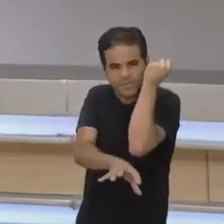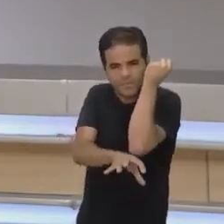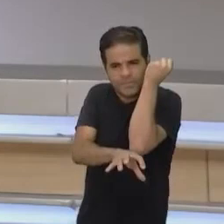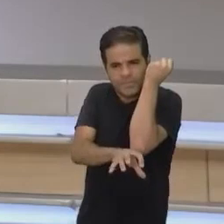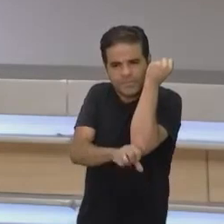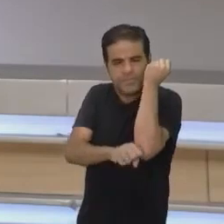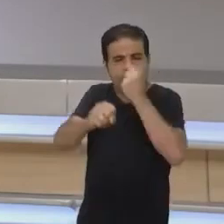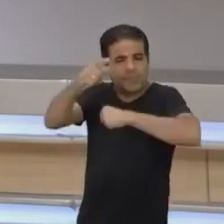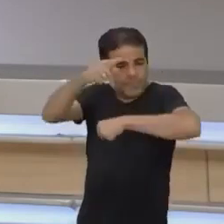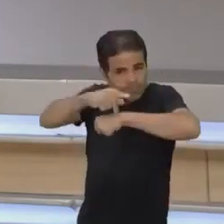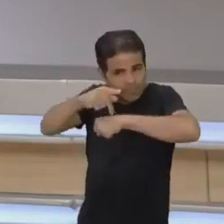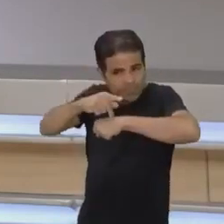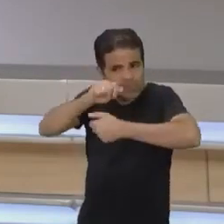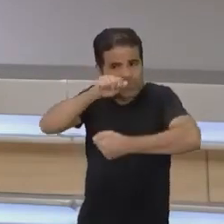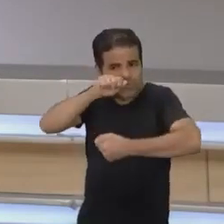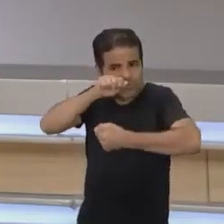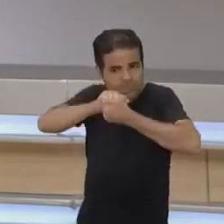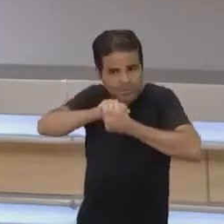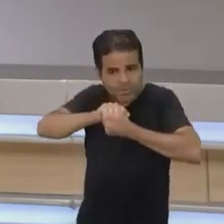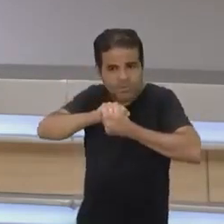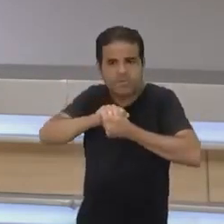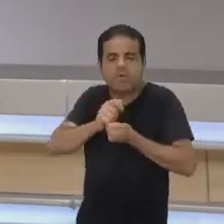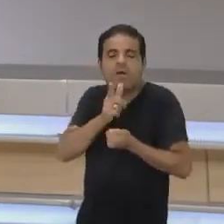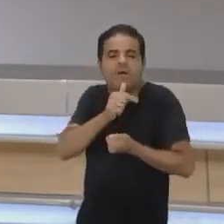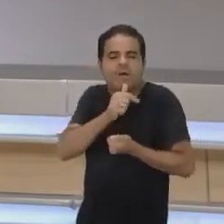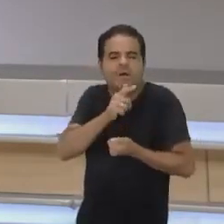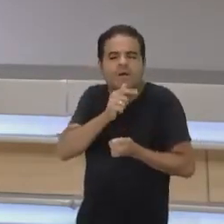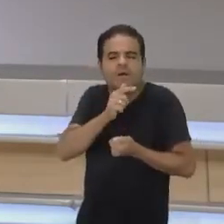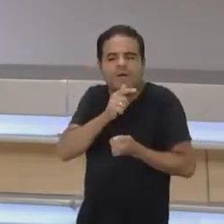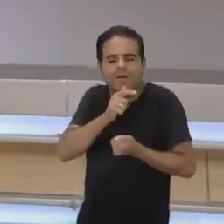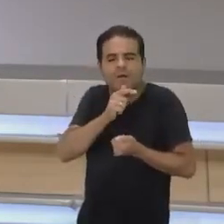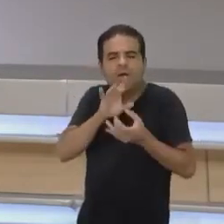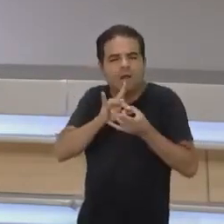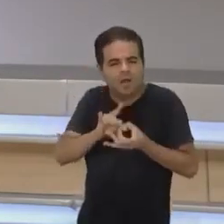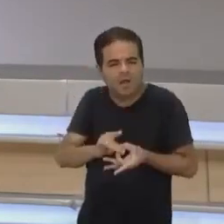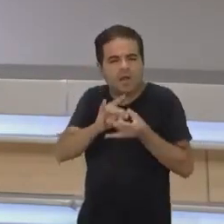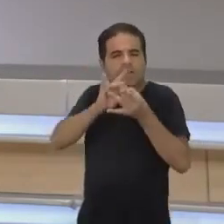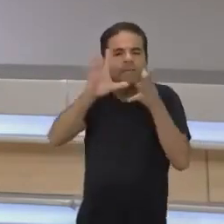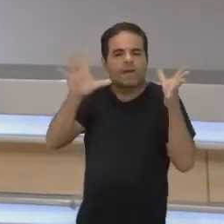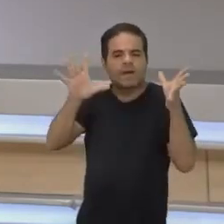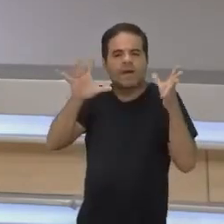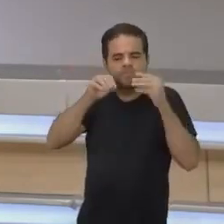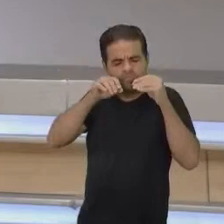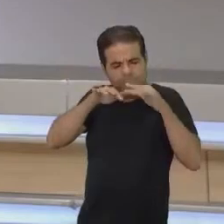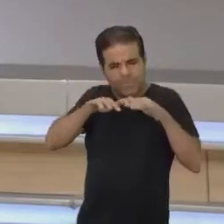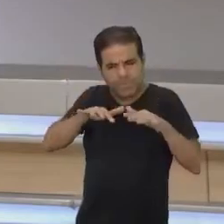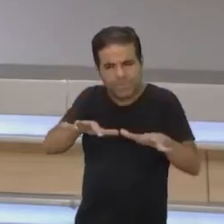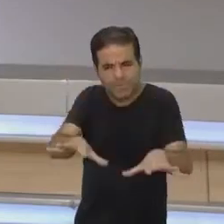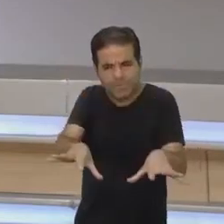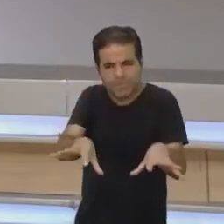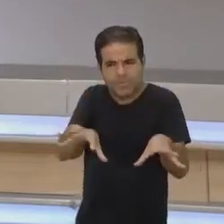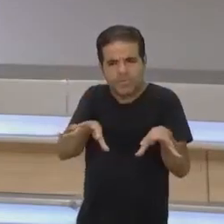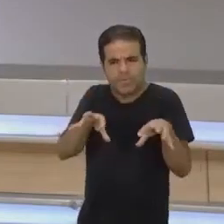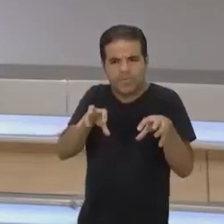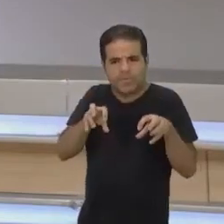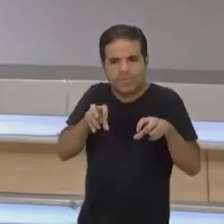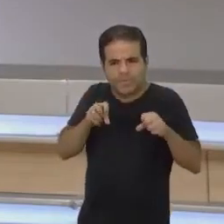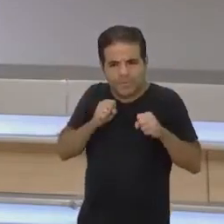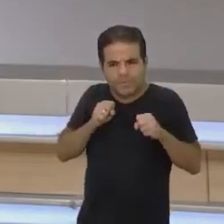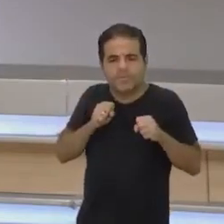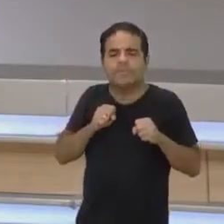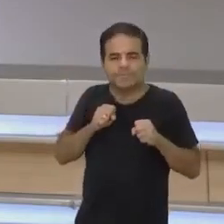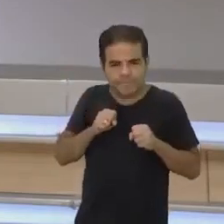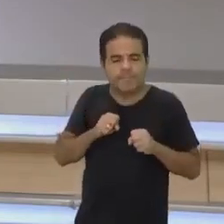dessas rochas, juntamente com a água, liberam, então, esses sais minerais que são absorvidos pelas raízes das